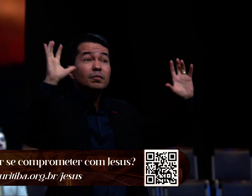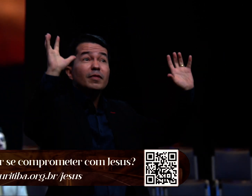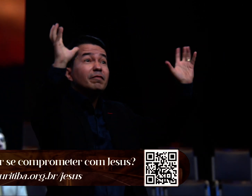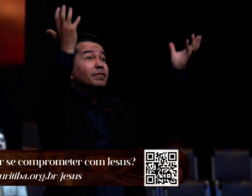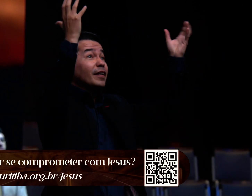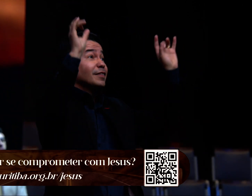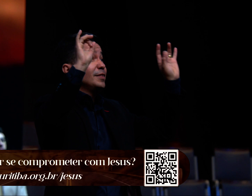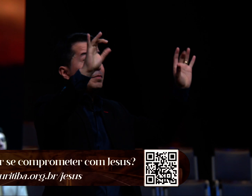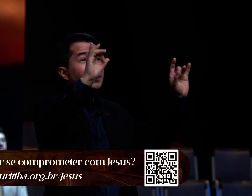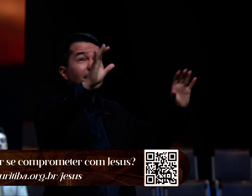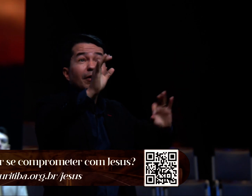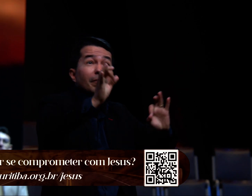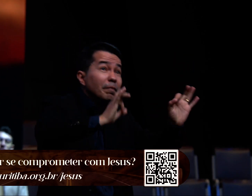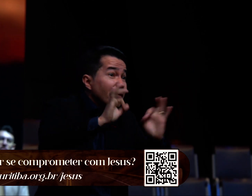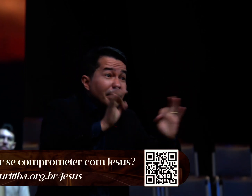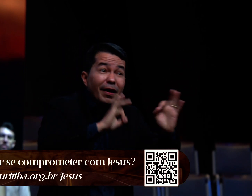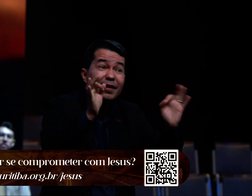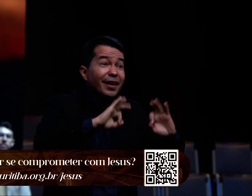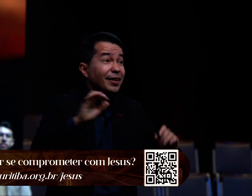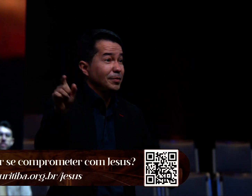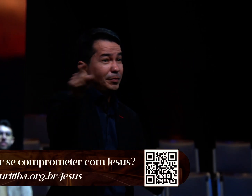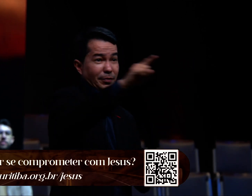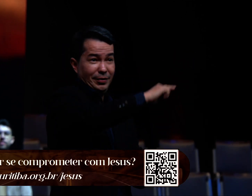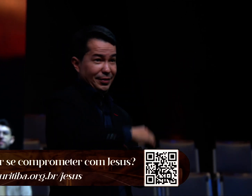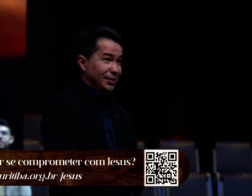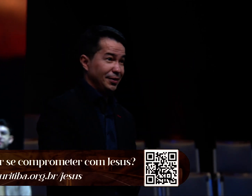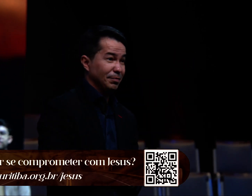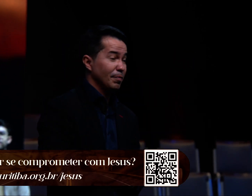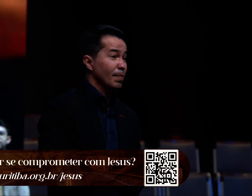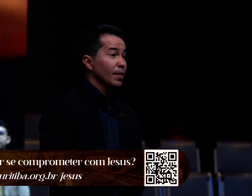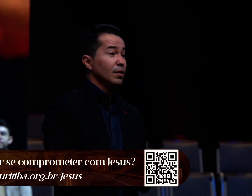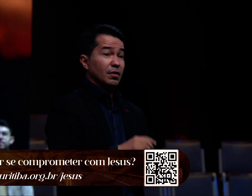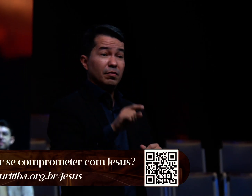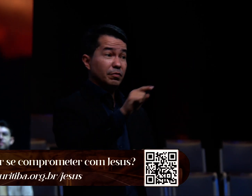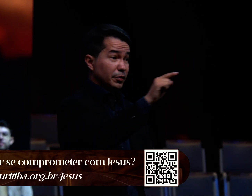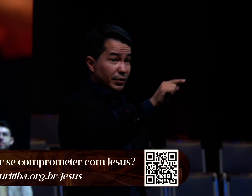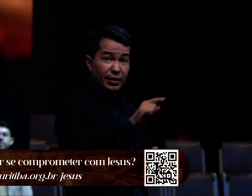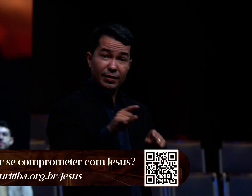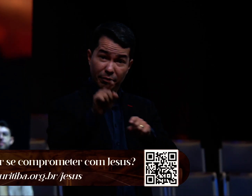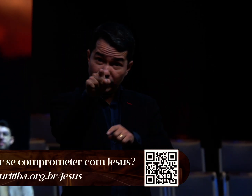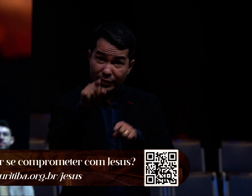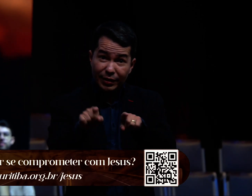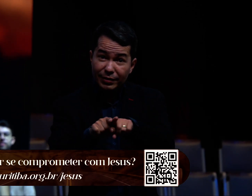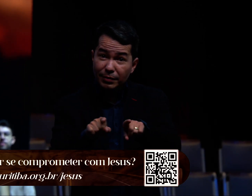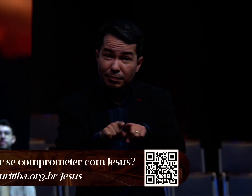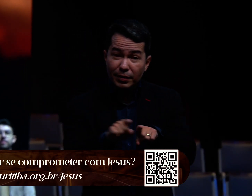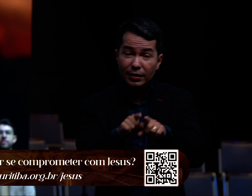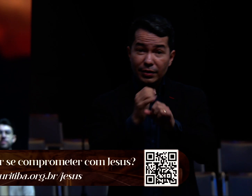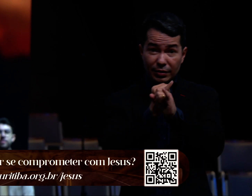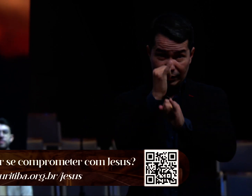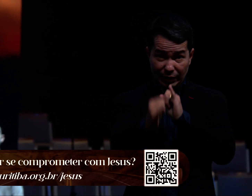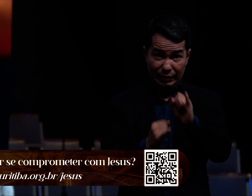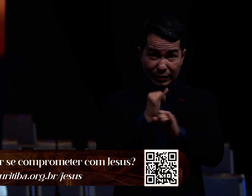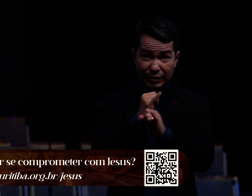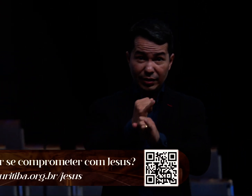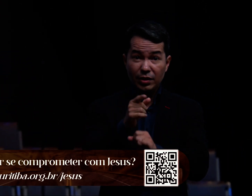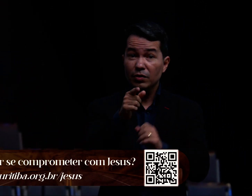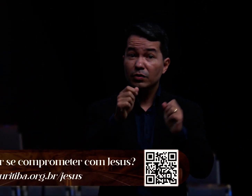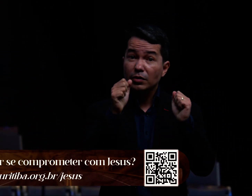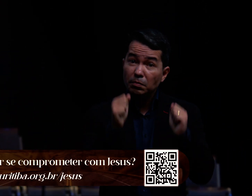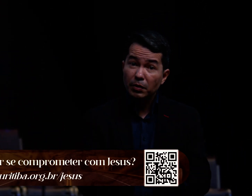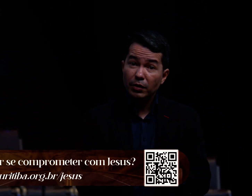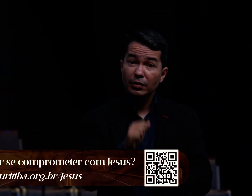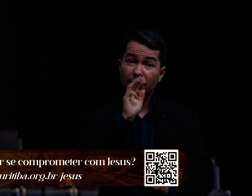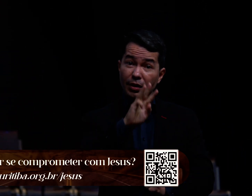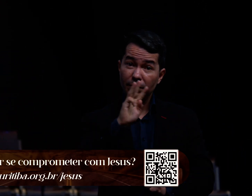vir aqui para uma festa especial que nós planejamos para você. Então, você também, aí